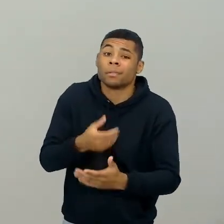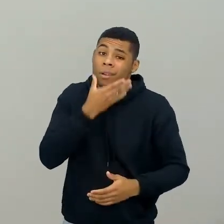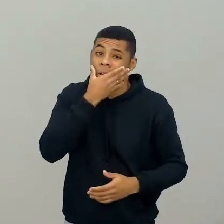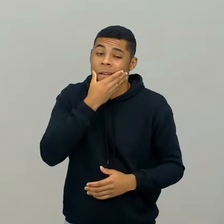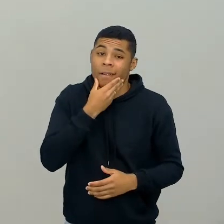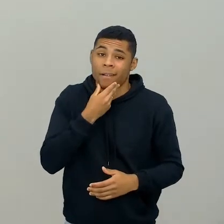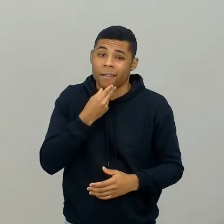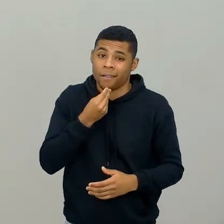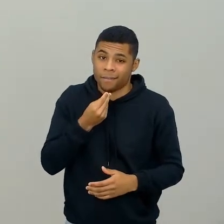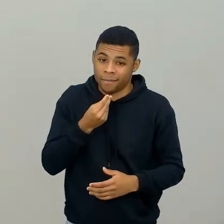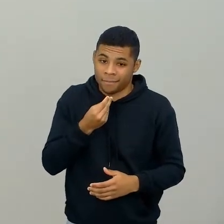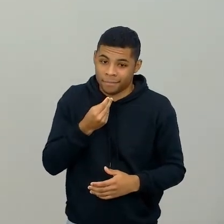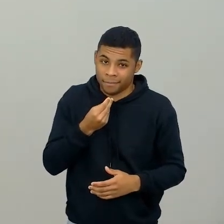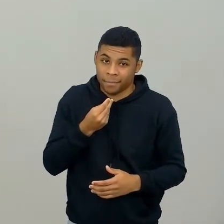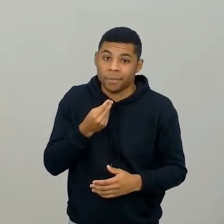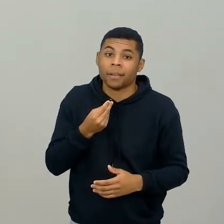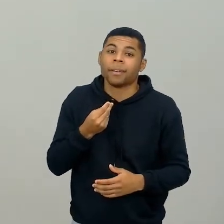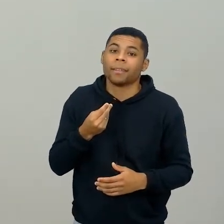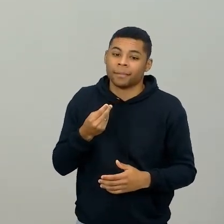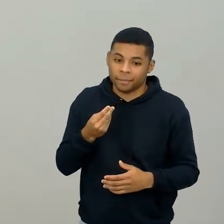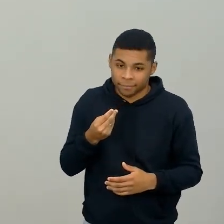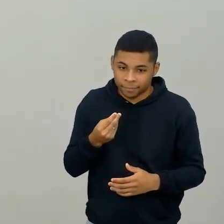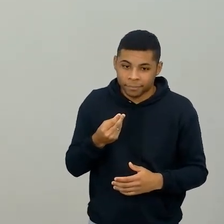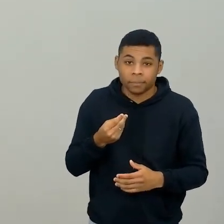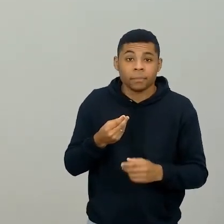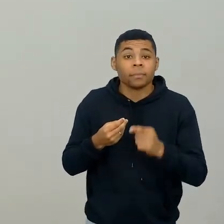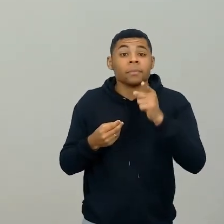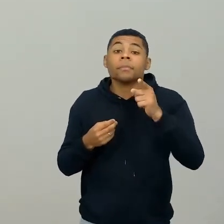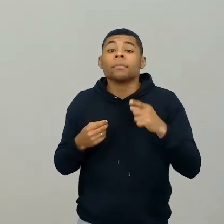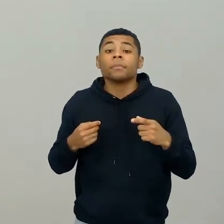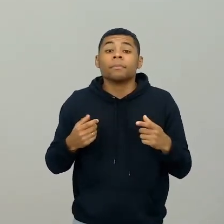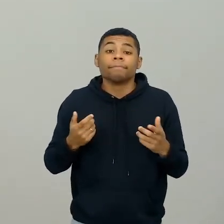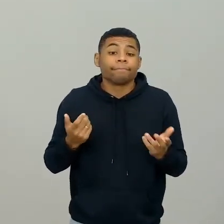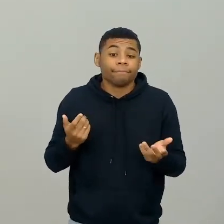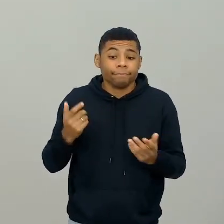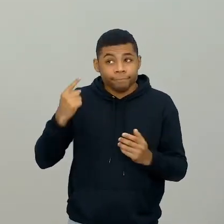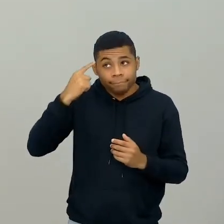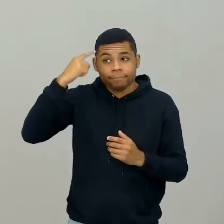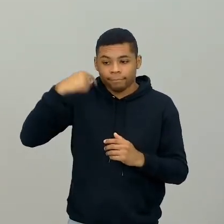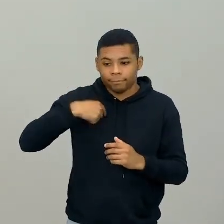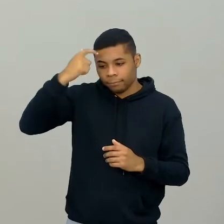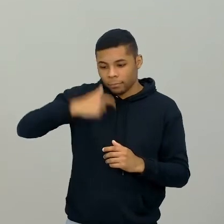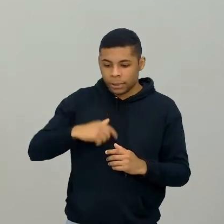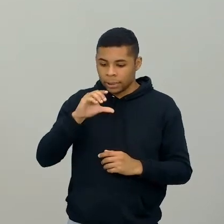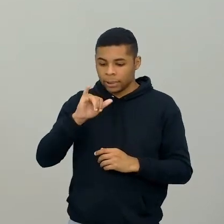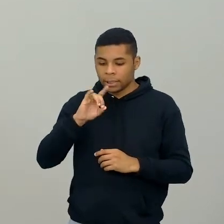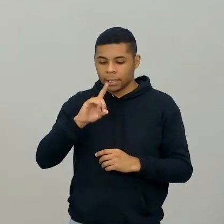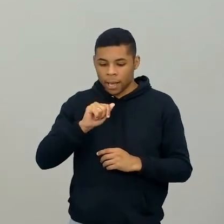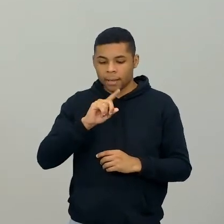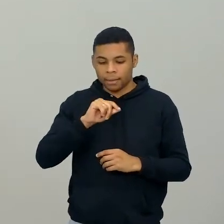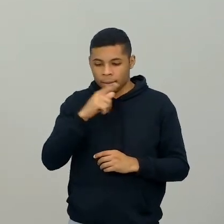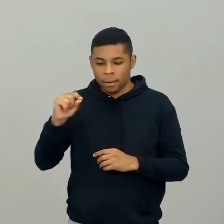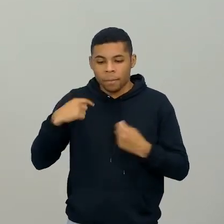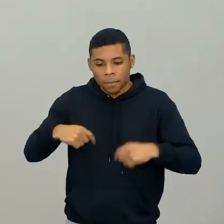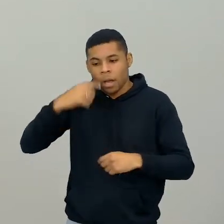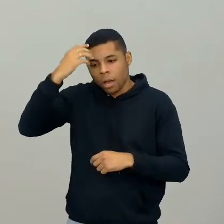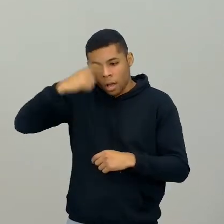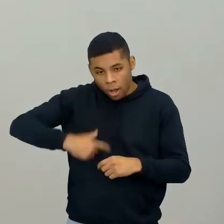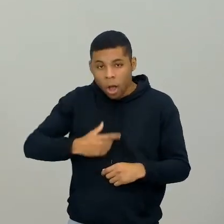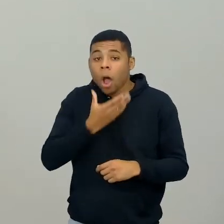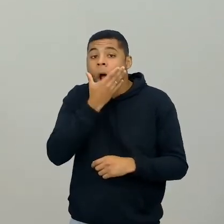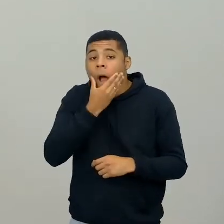a maioria da população era excluída até de ser pessoa. Porque não era